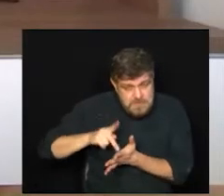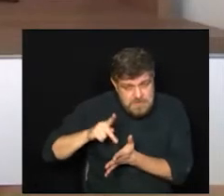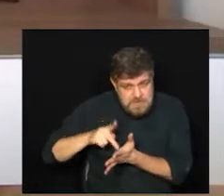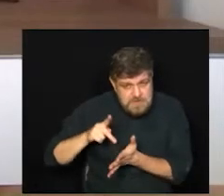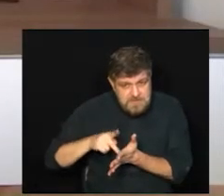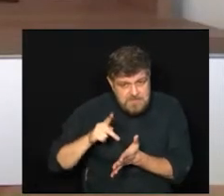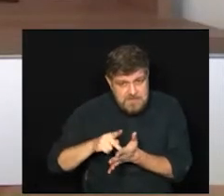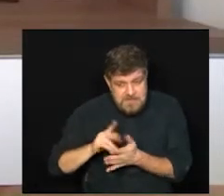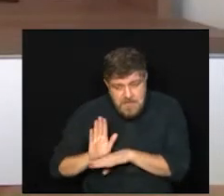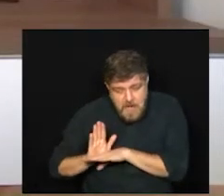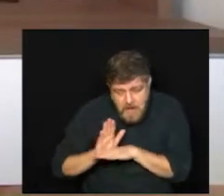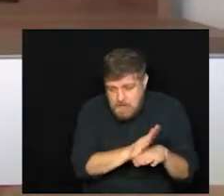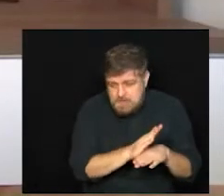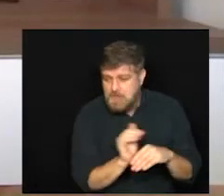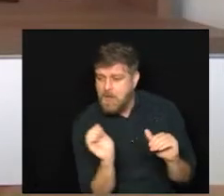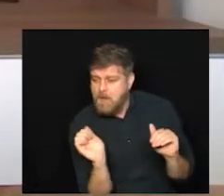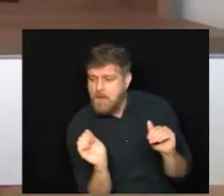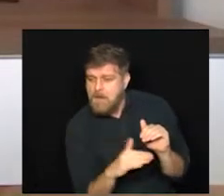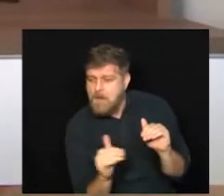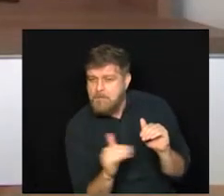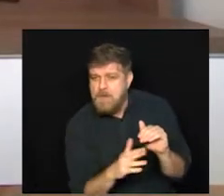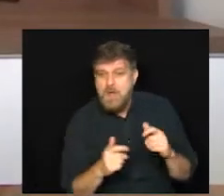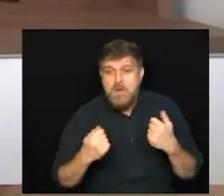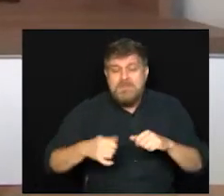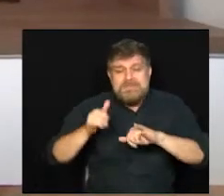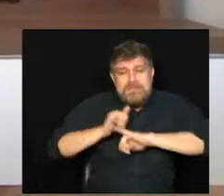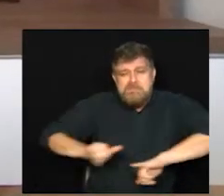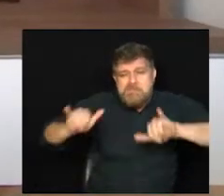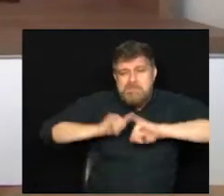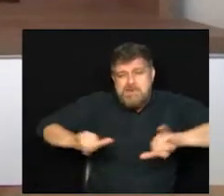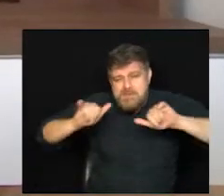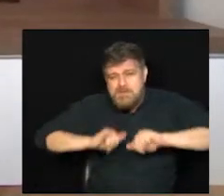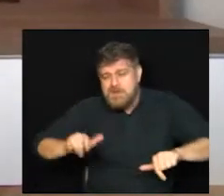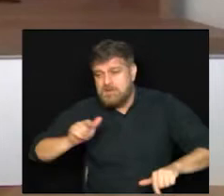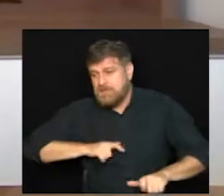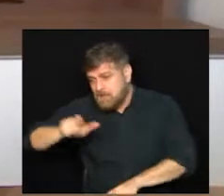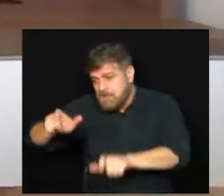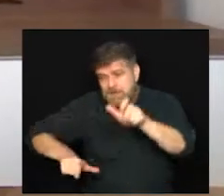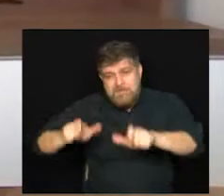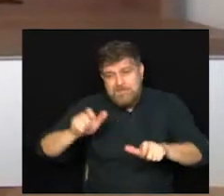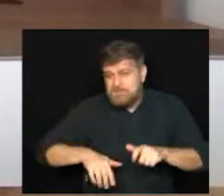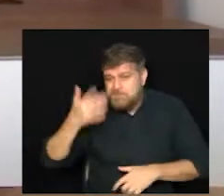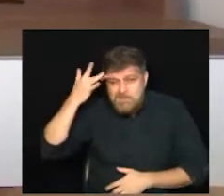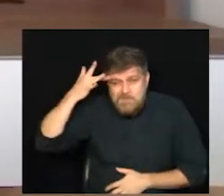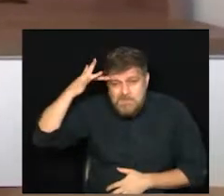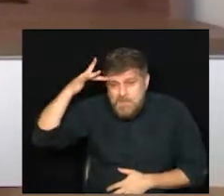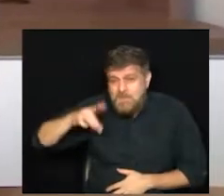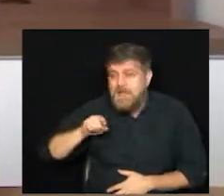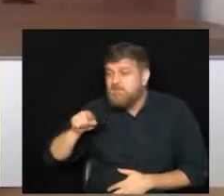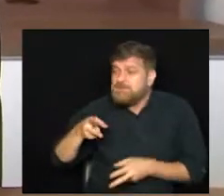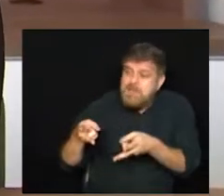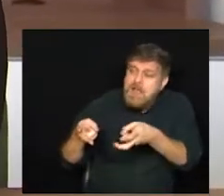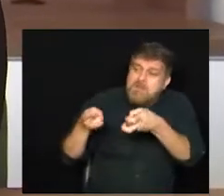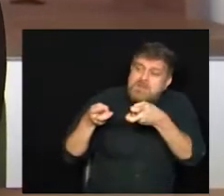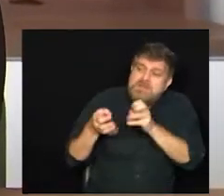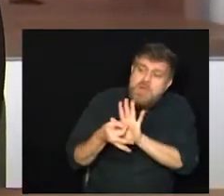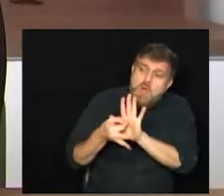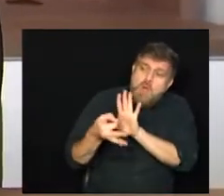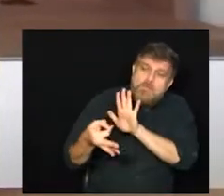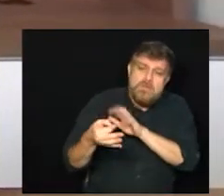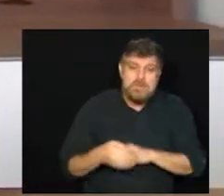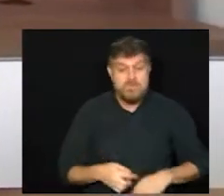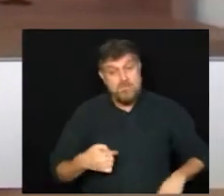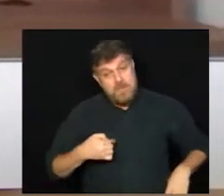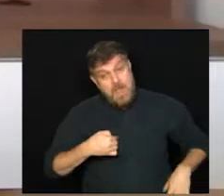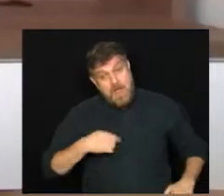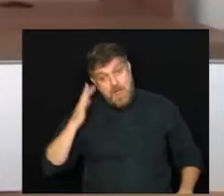tipo de situação ou não? É preciso bem mais gente ainda abraçar essa ideia? O que você tem percebido aí, Marcela? Olha, eu